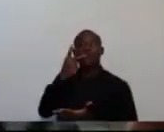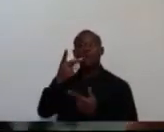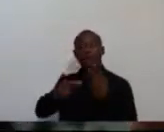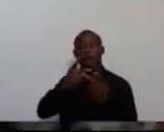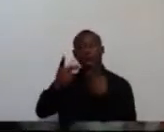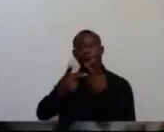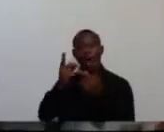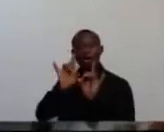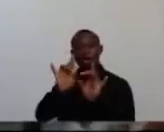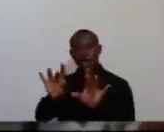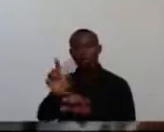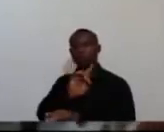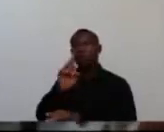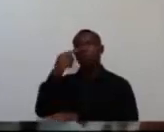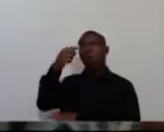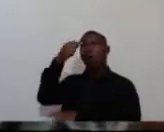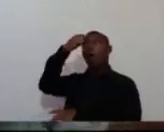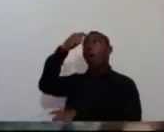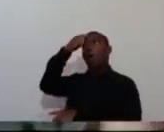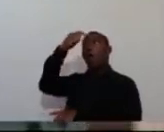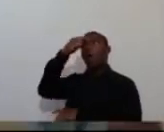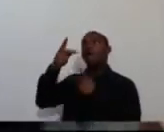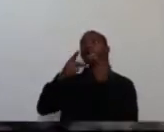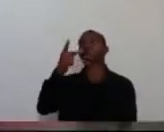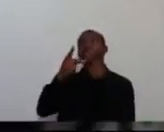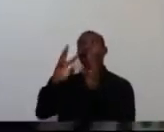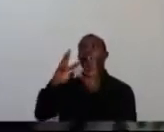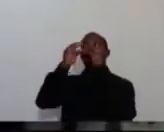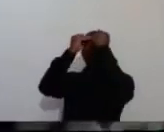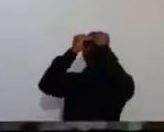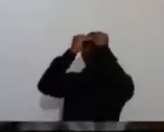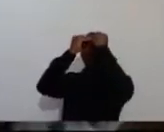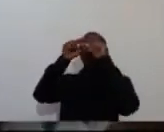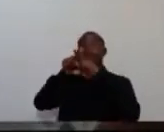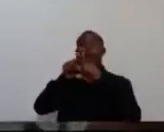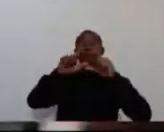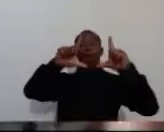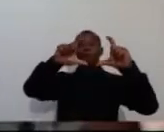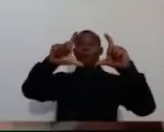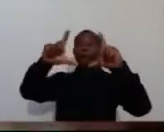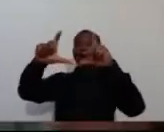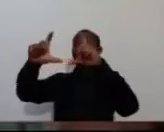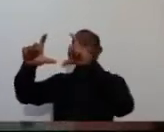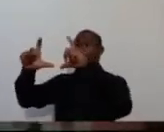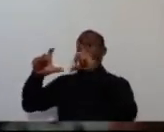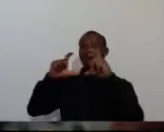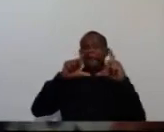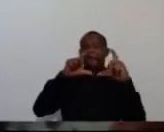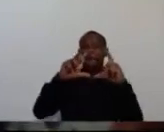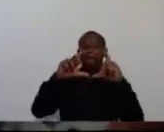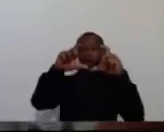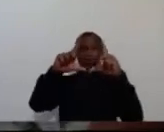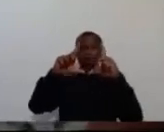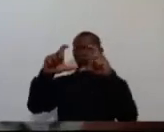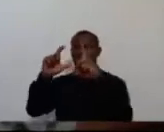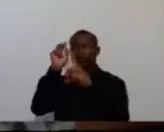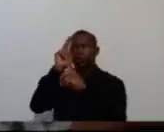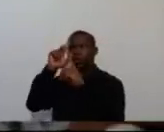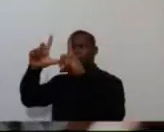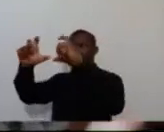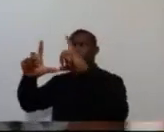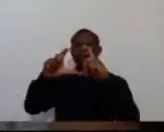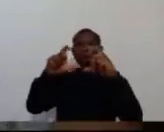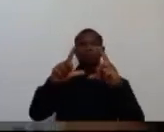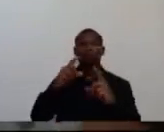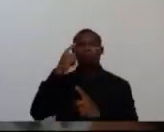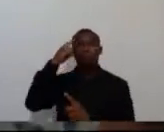como também registrá-las. Então, começamos a registrar as histórias, começamos a escrever livros, começamos